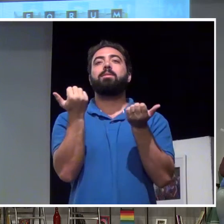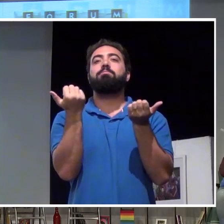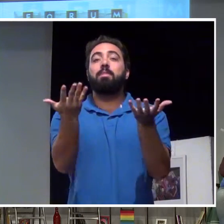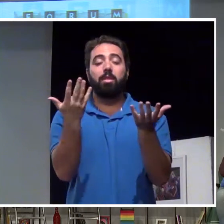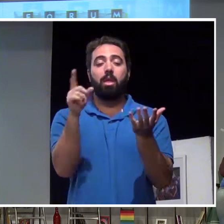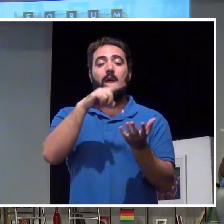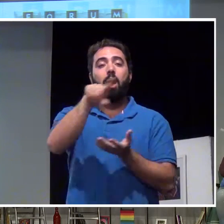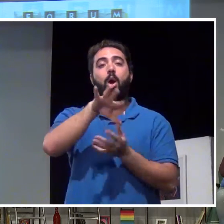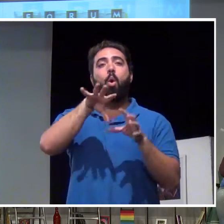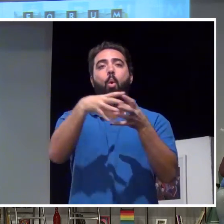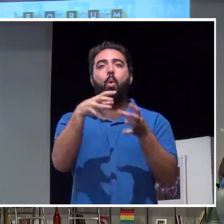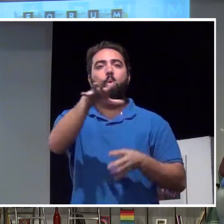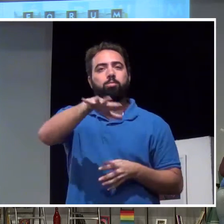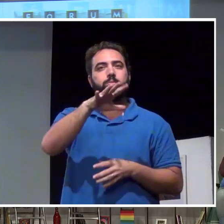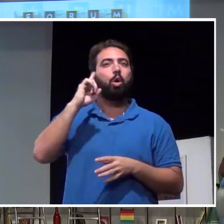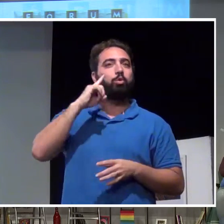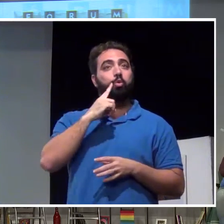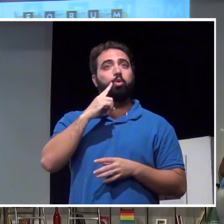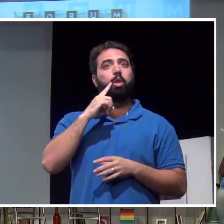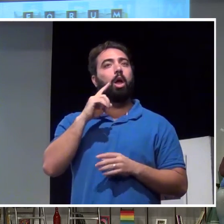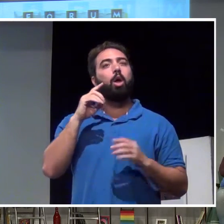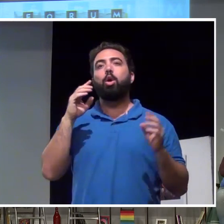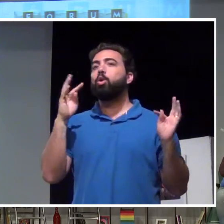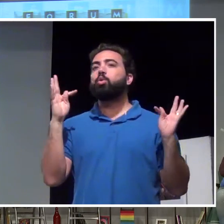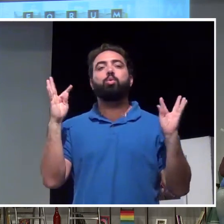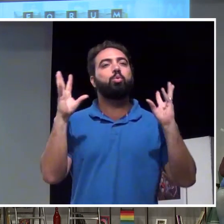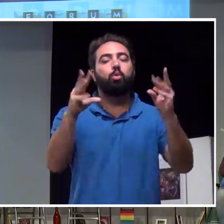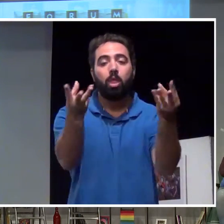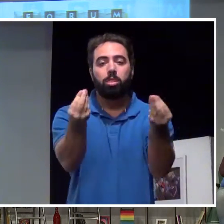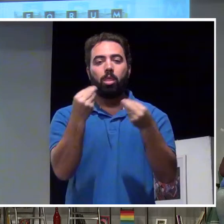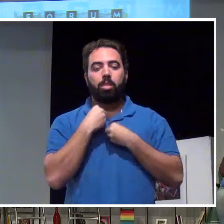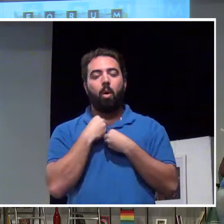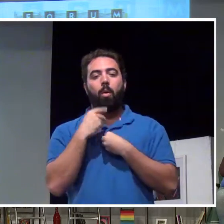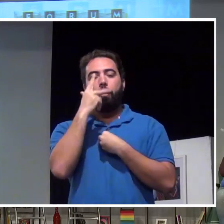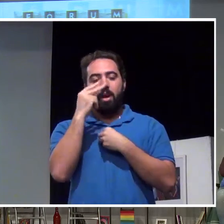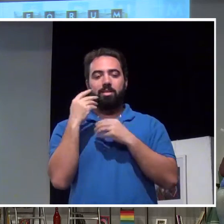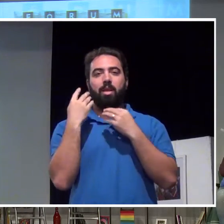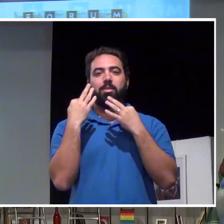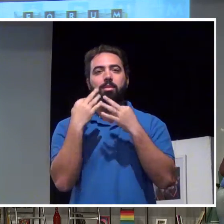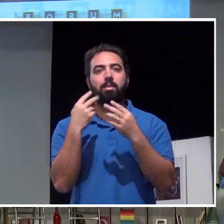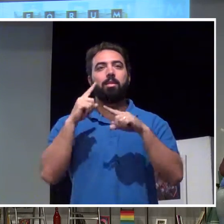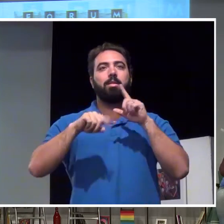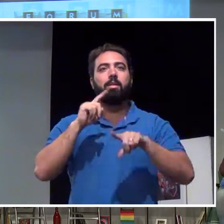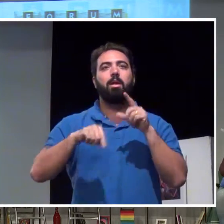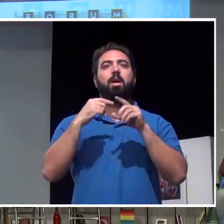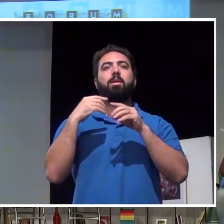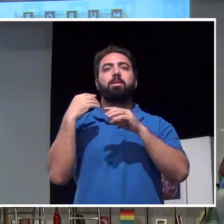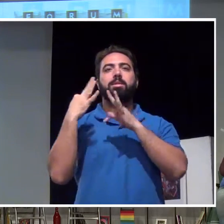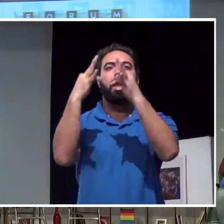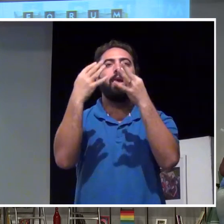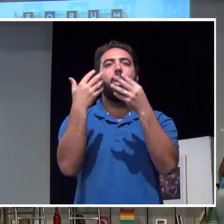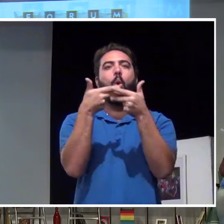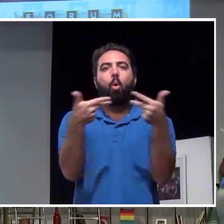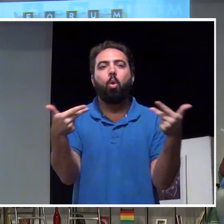a comunidade surda tudo aquilo que a comunidade ofereceu a ela, de técnicas, de didática. Ela abordou a contação